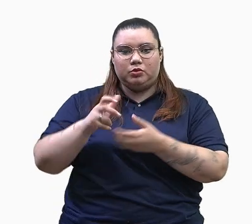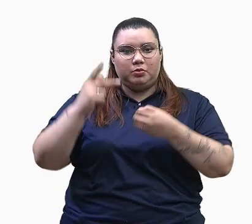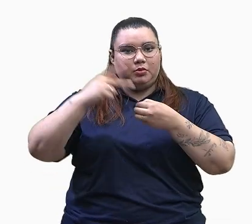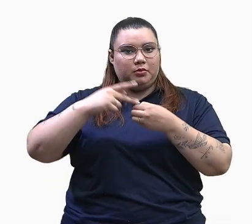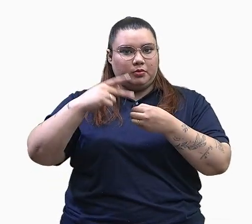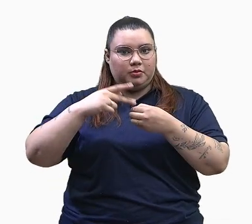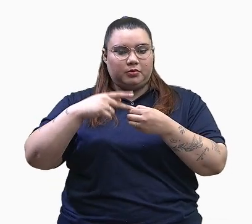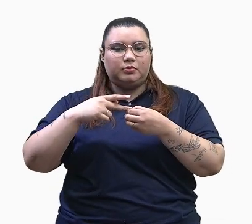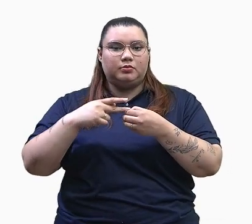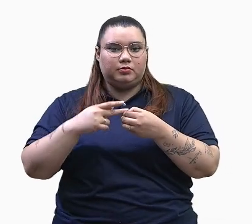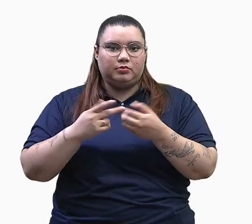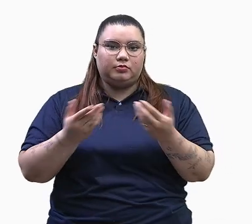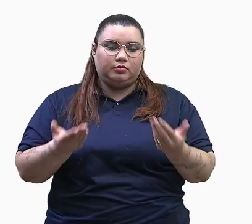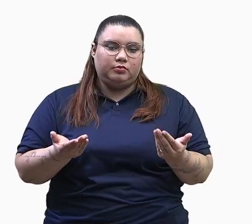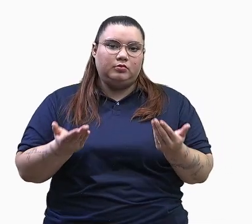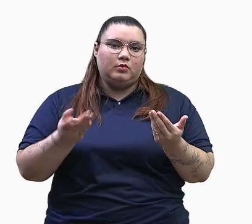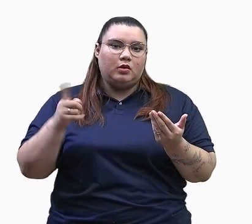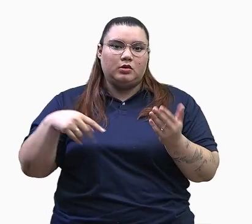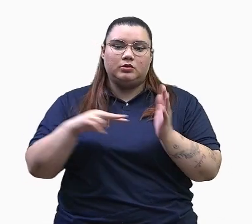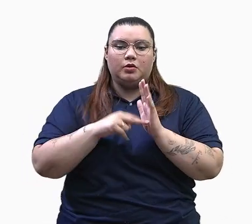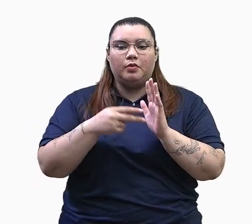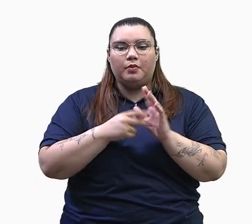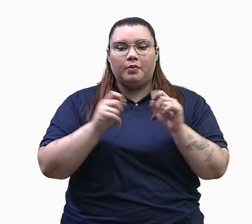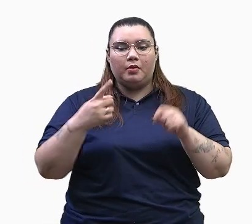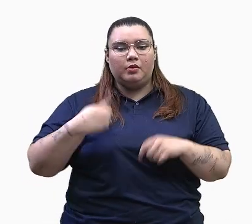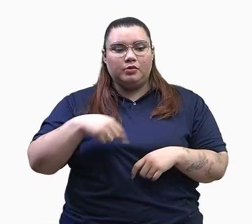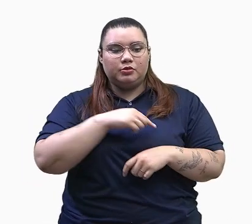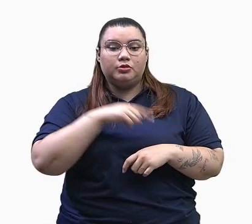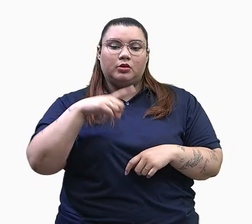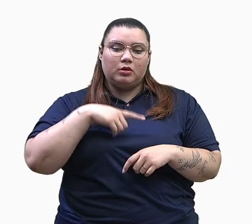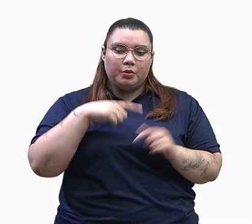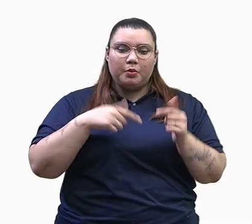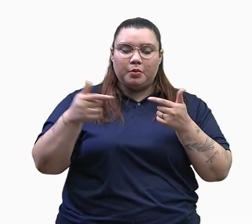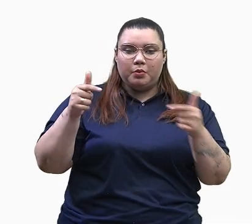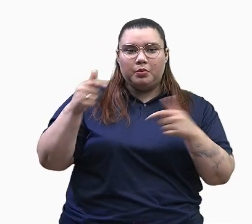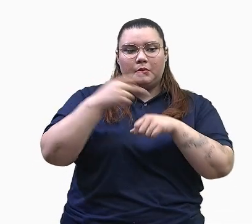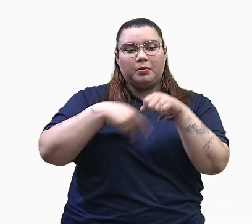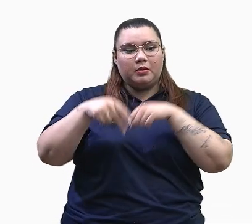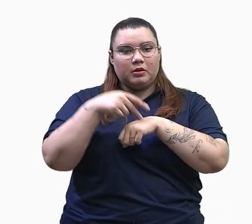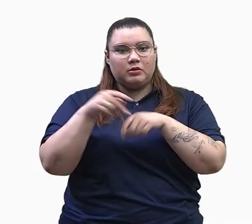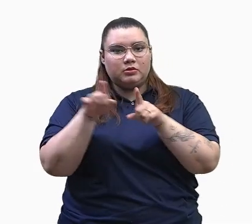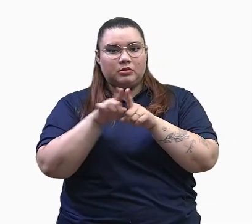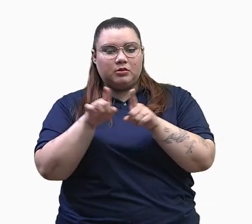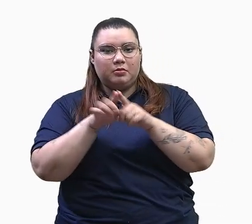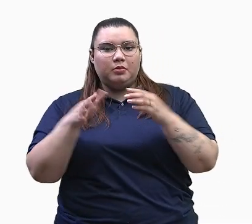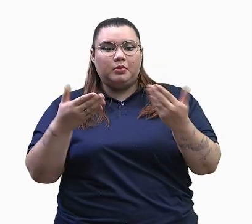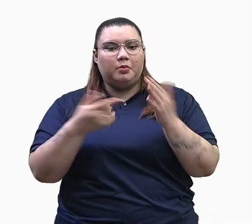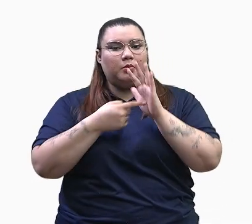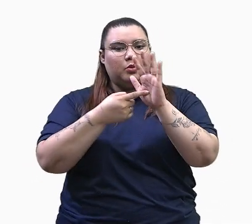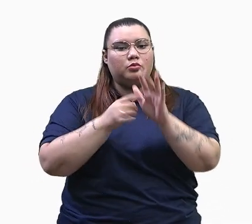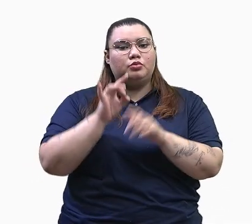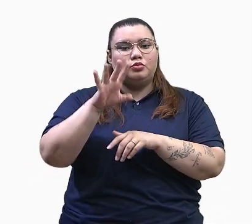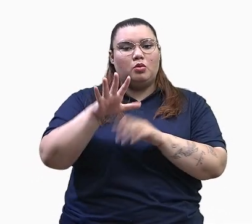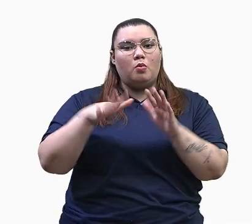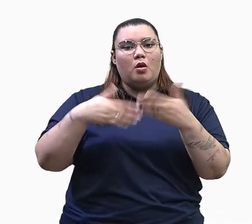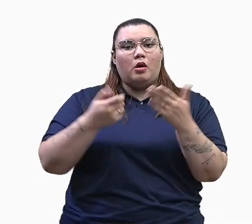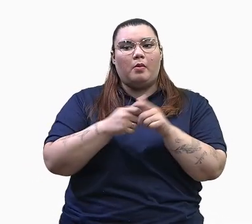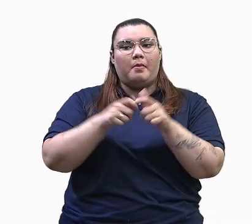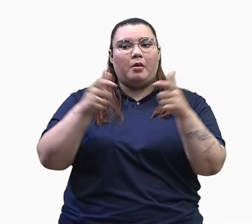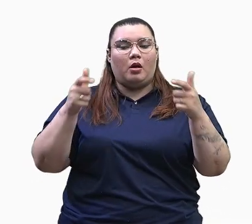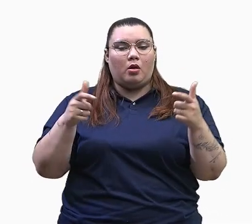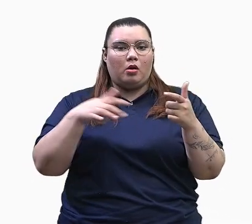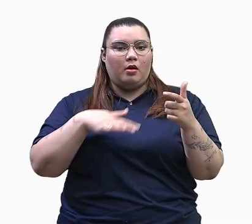petróleo. Não significa dizer que a gente também não tenha outros países, tá bom? Aí a gente destacou apenas os maiores